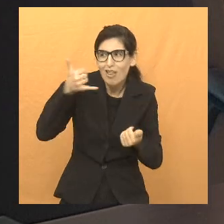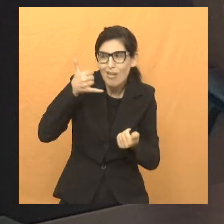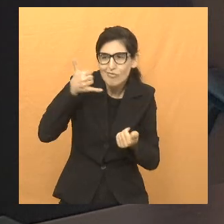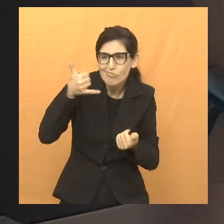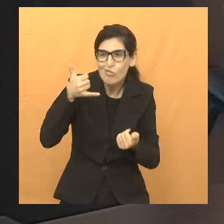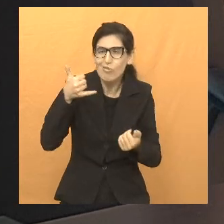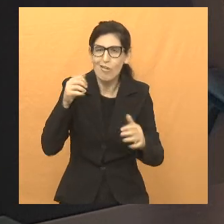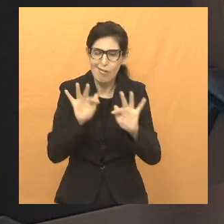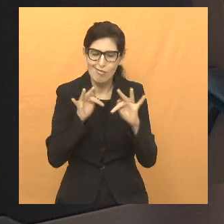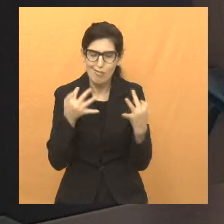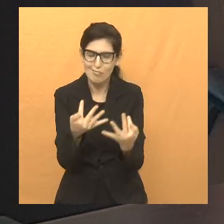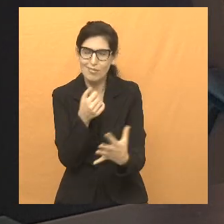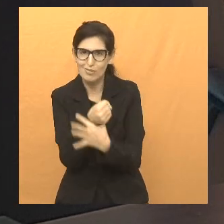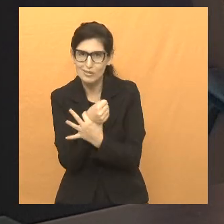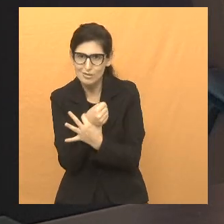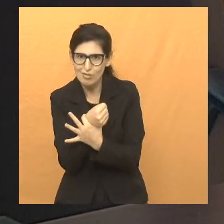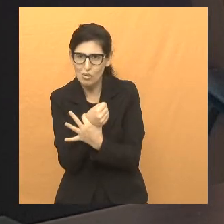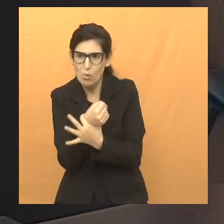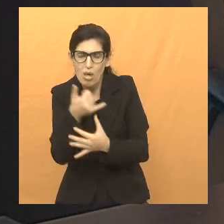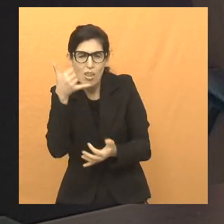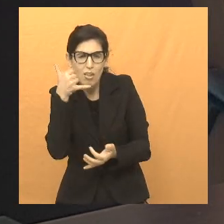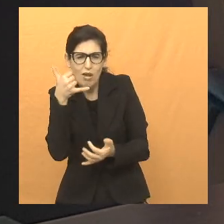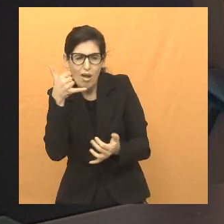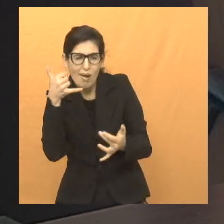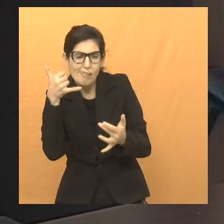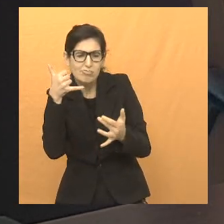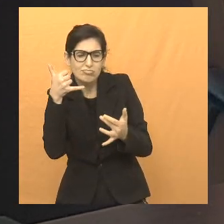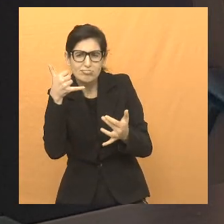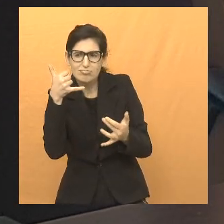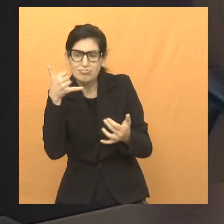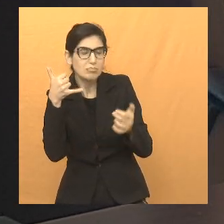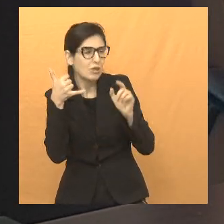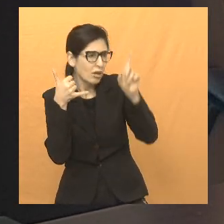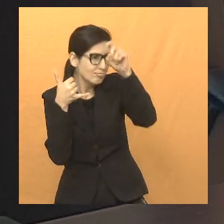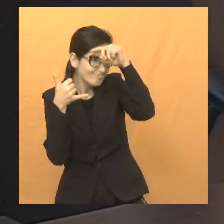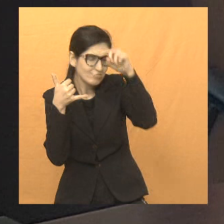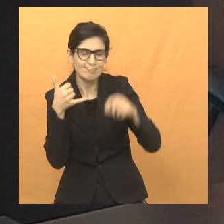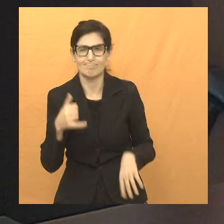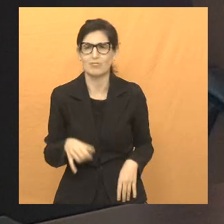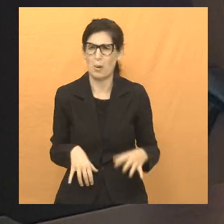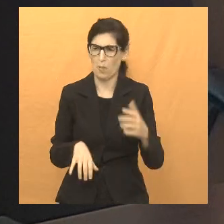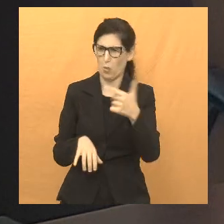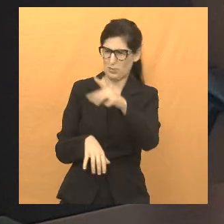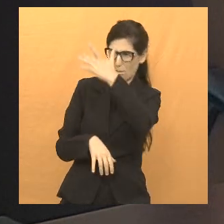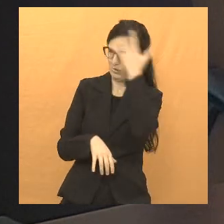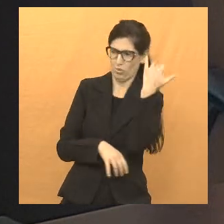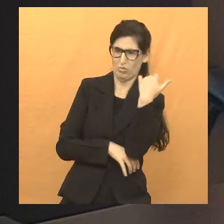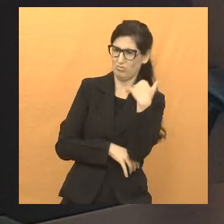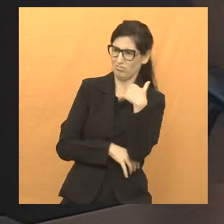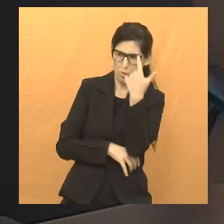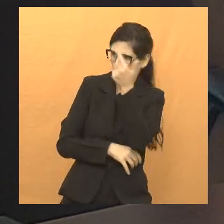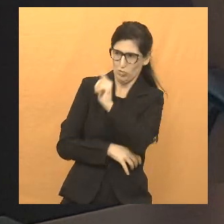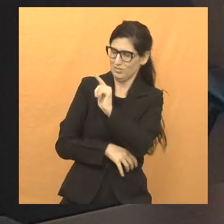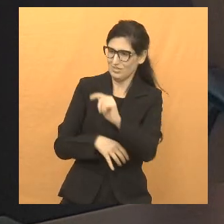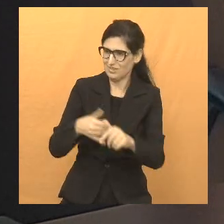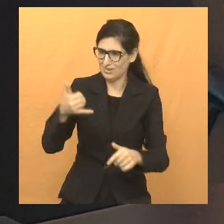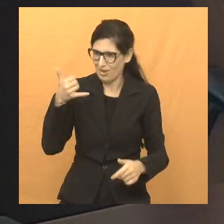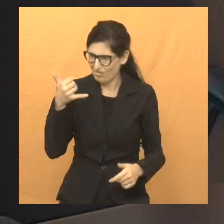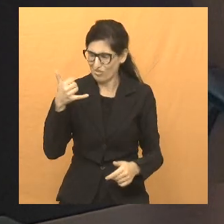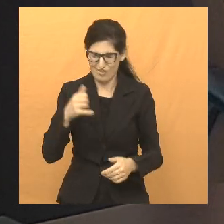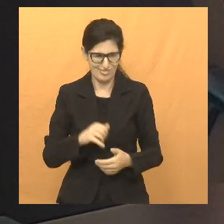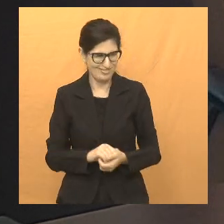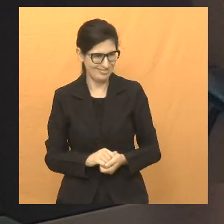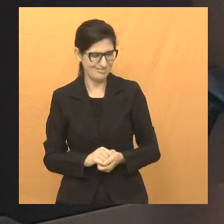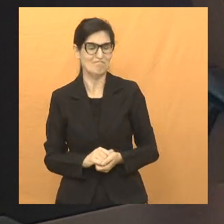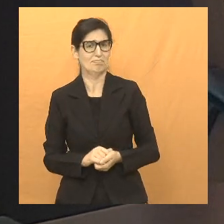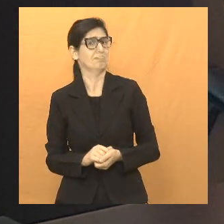vários equipamentos da saúde e, infelizmente, não conheciam o telefone. Eu consegui pelo SAS, isso não tem muito tempo.